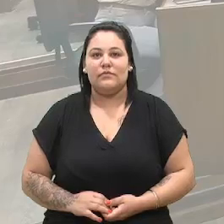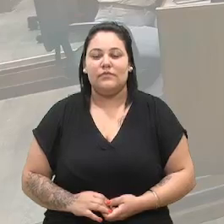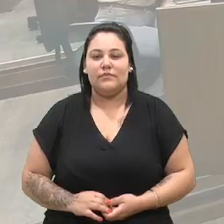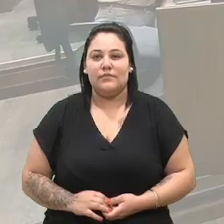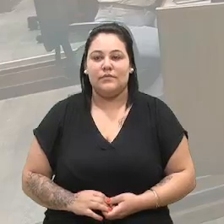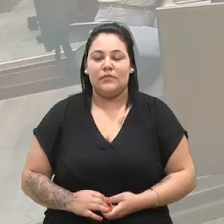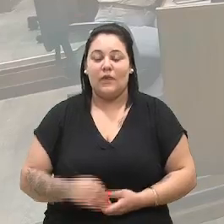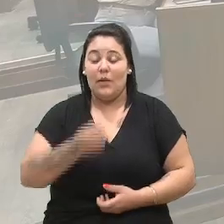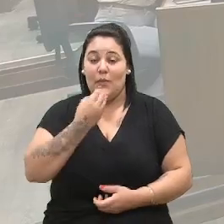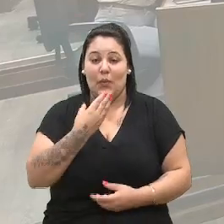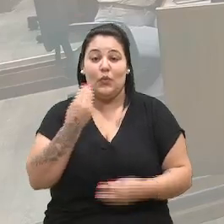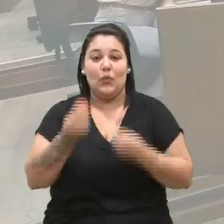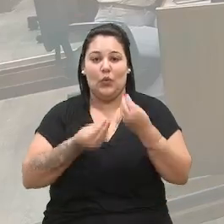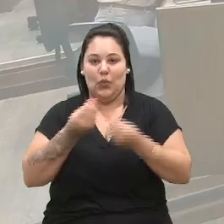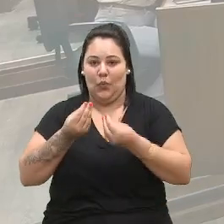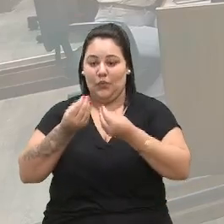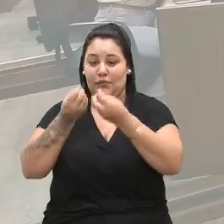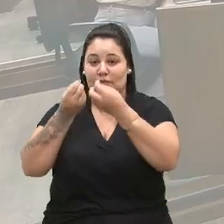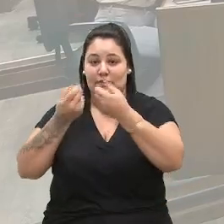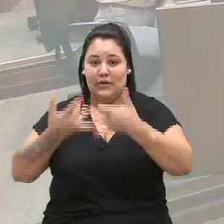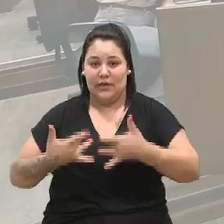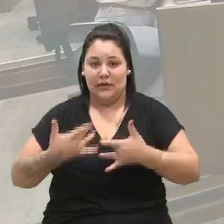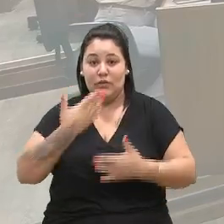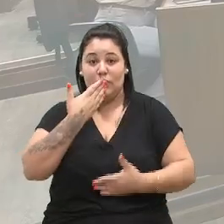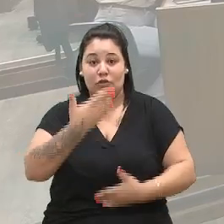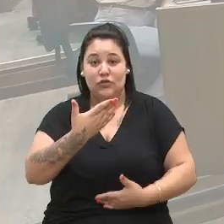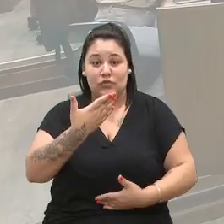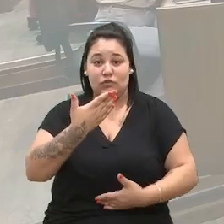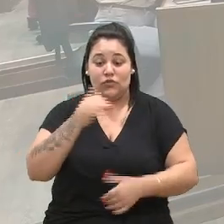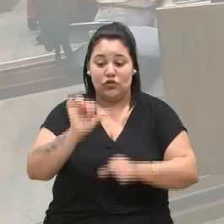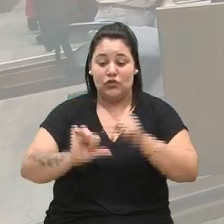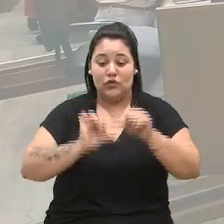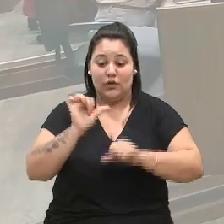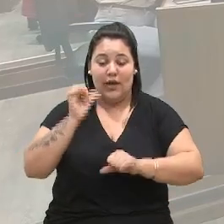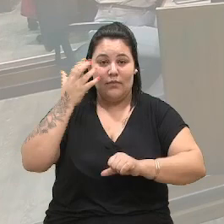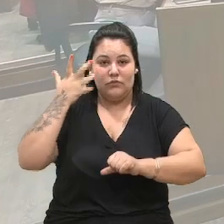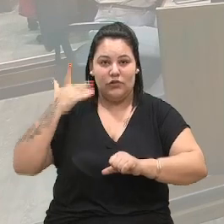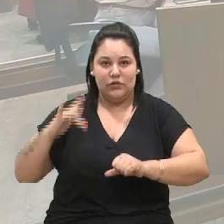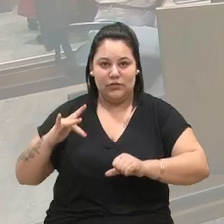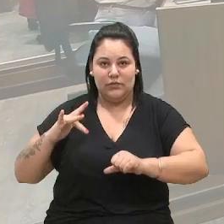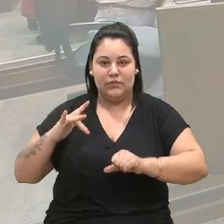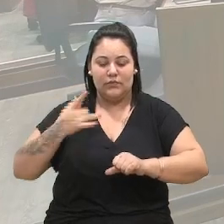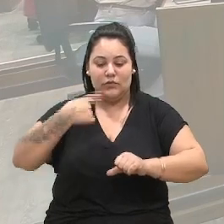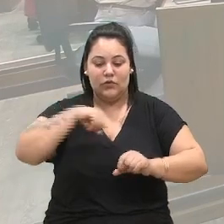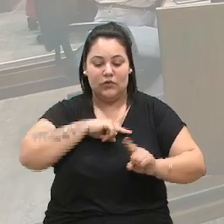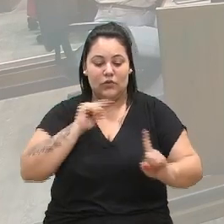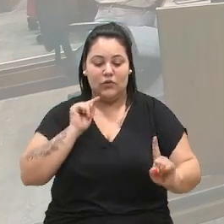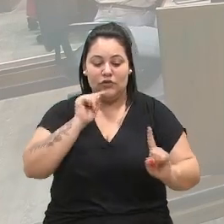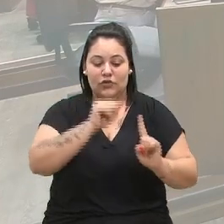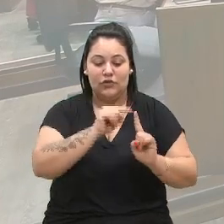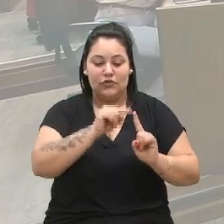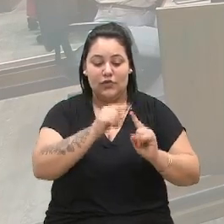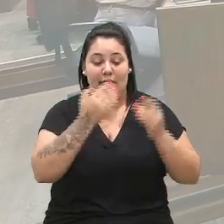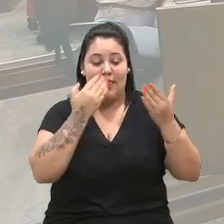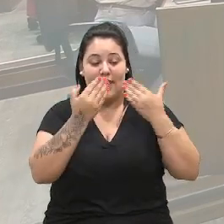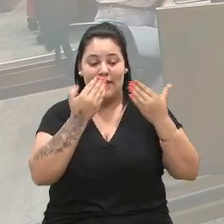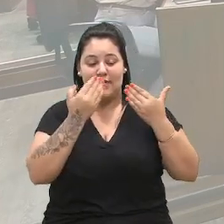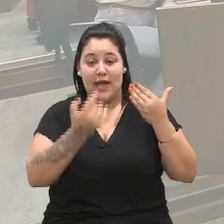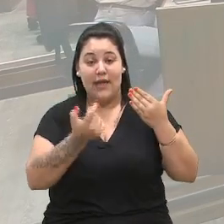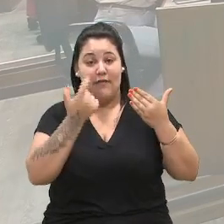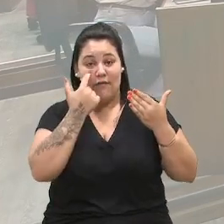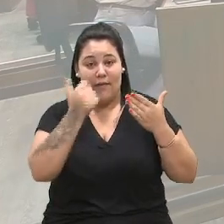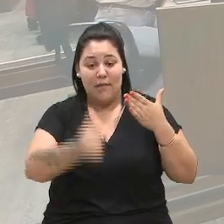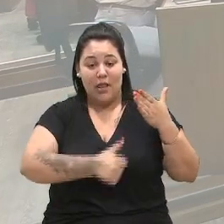Bom, como eu coloquei antes no pedido de vista, a nossa intenção era estudar, avaliar e analisar e ver melhor os argumentos,